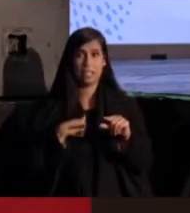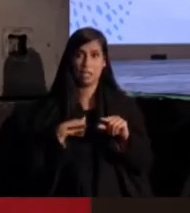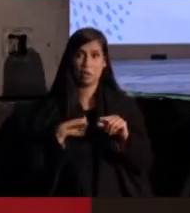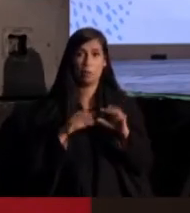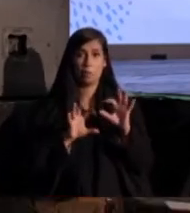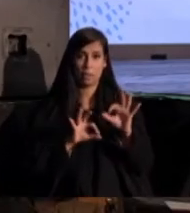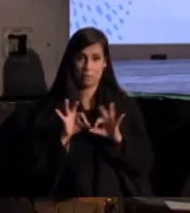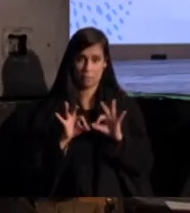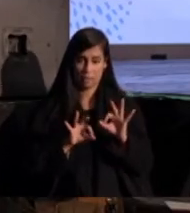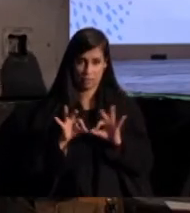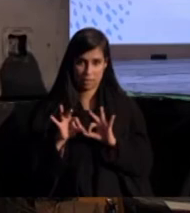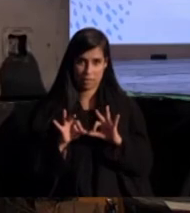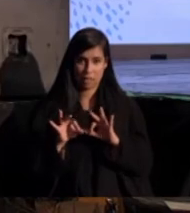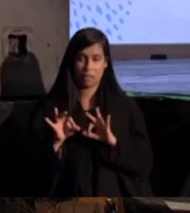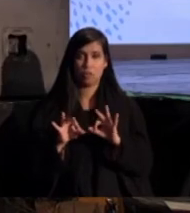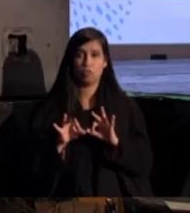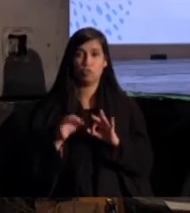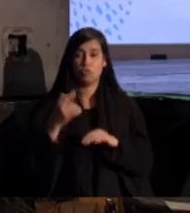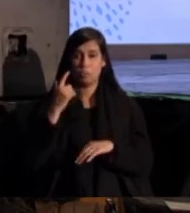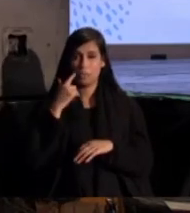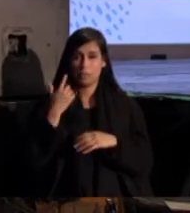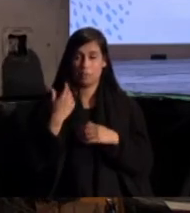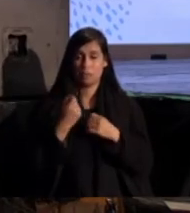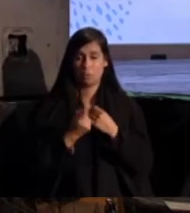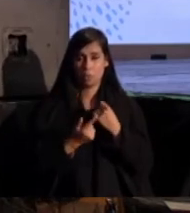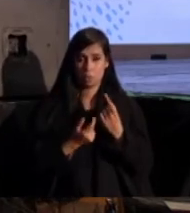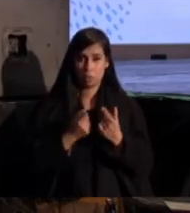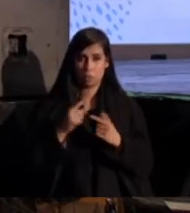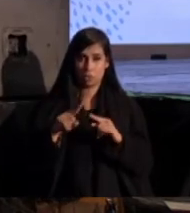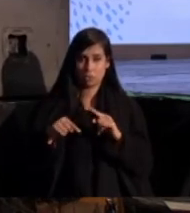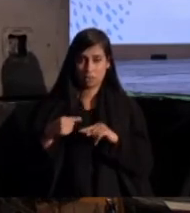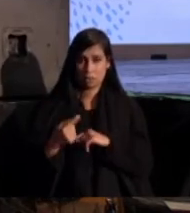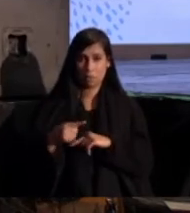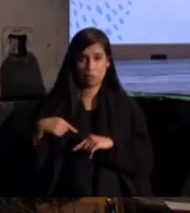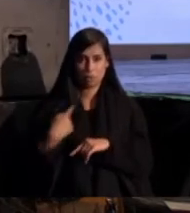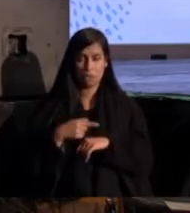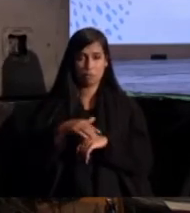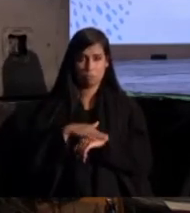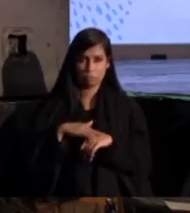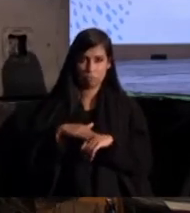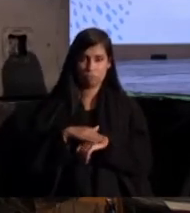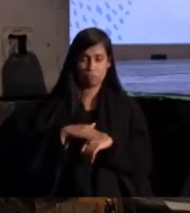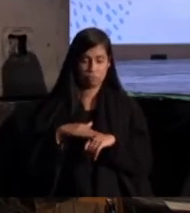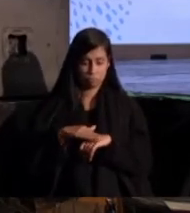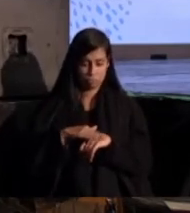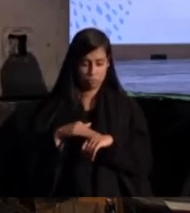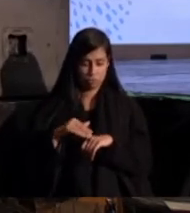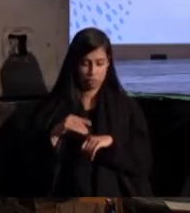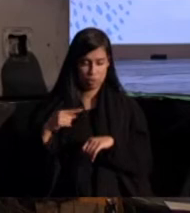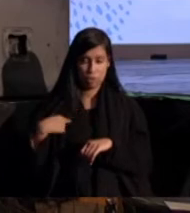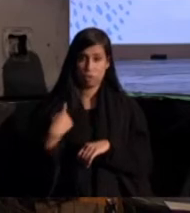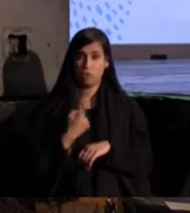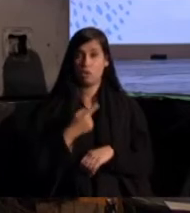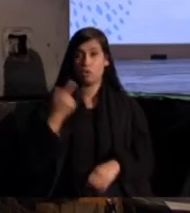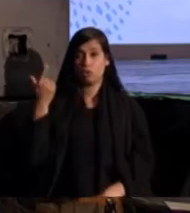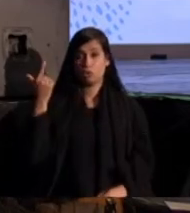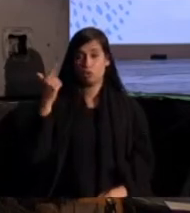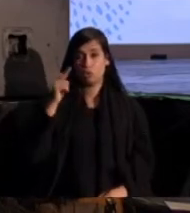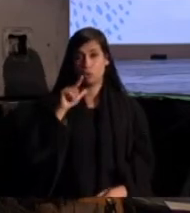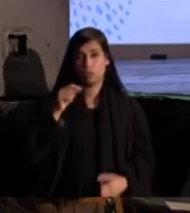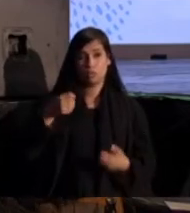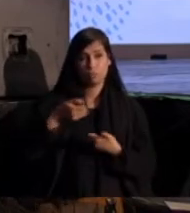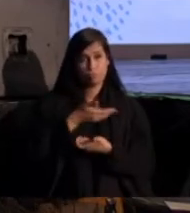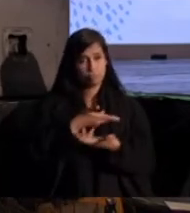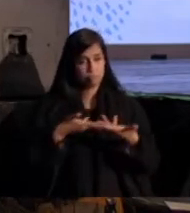algumas publicações. Depois a gente pode, quando estivermos conversando, acho que nós podemos trazer aqui para a mesa,